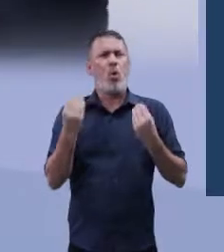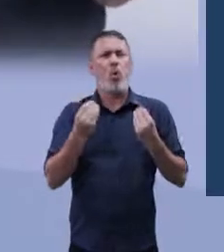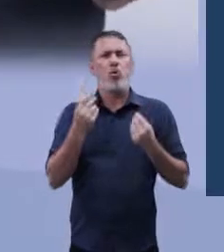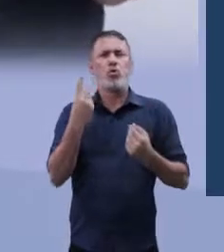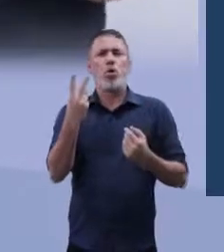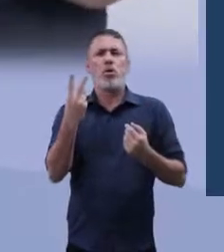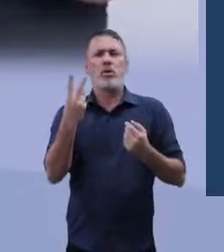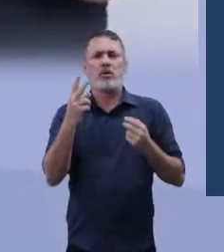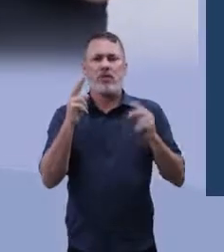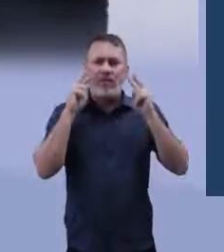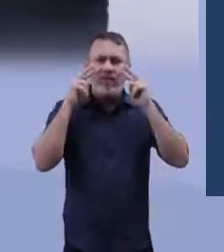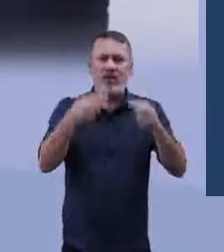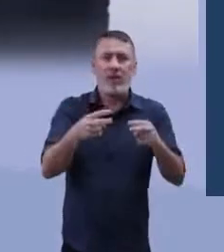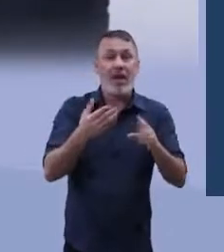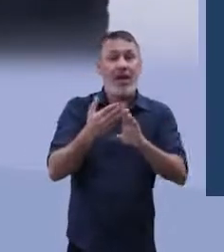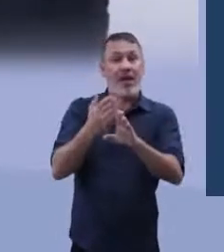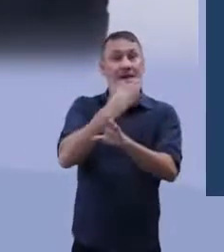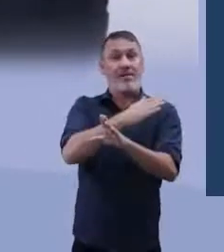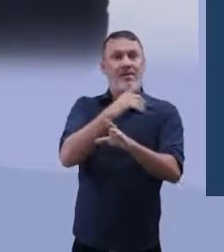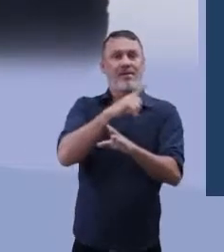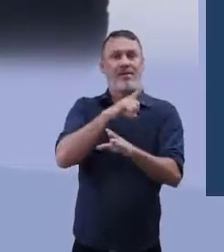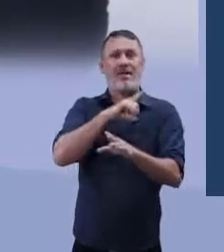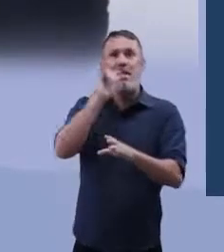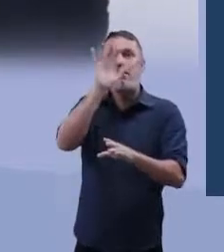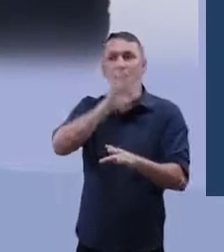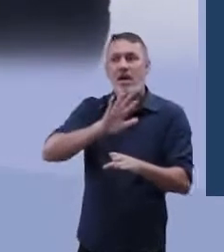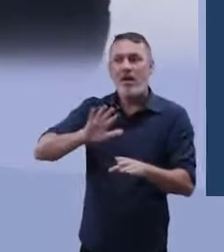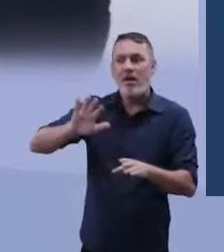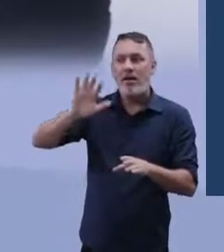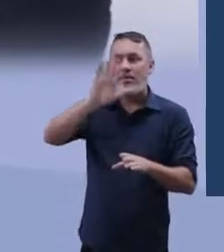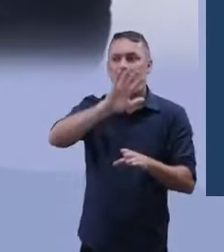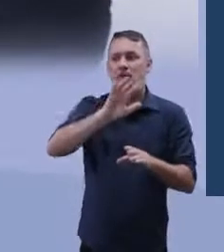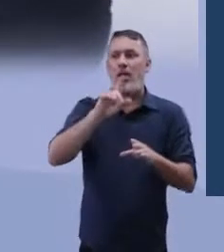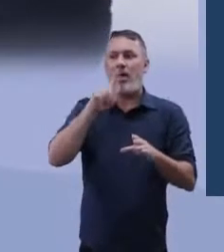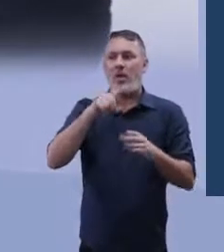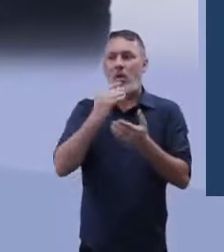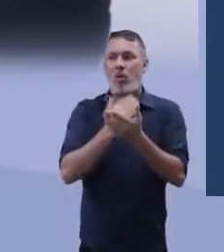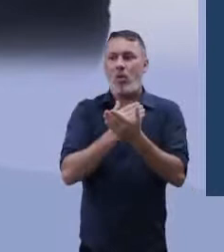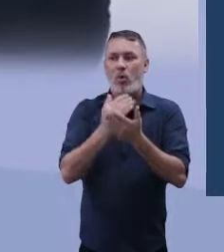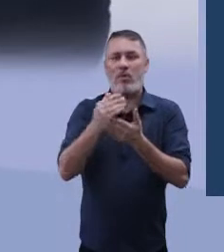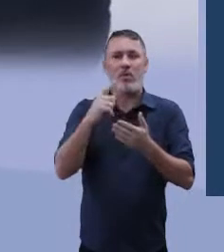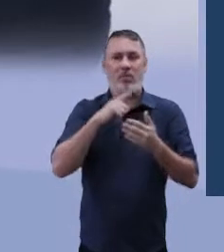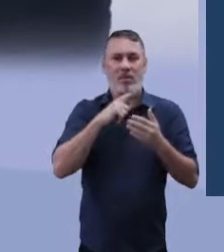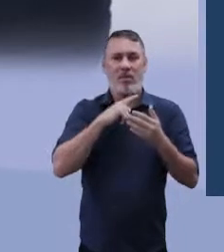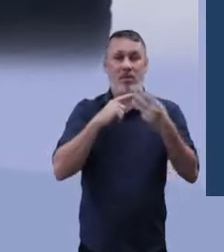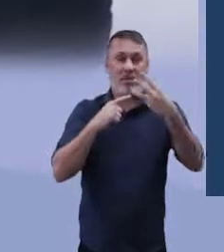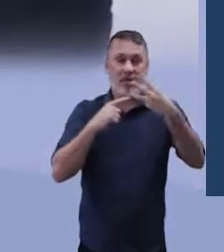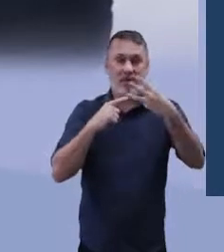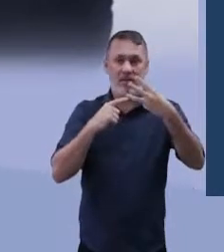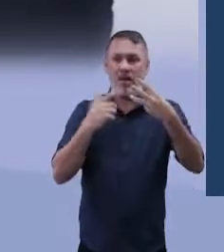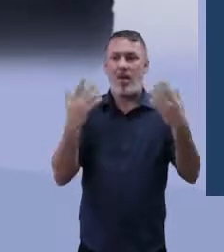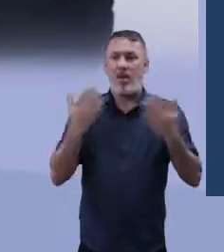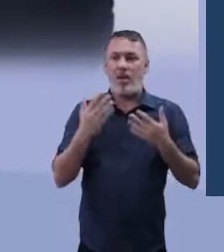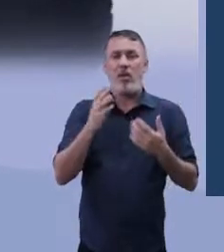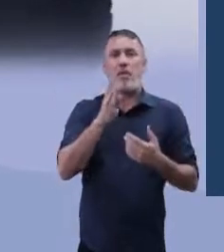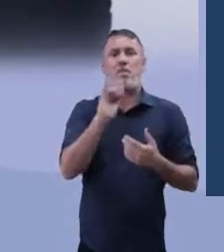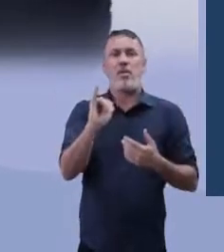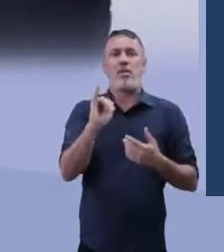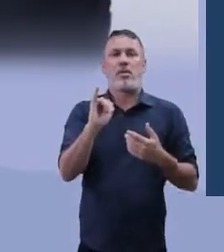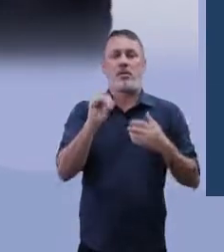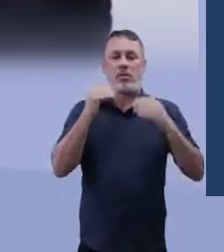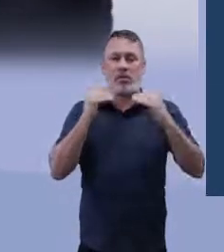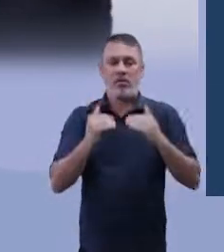não tridimensional, que fazia um ângulo assim, o início, o meio e o fundo agora